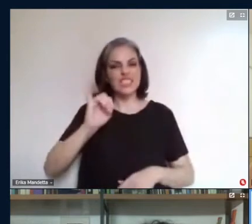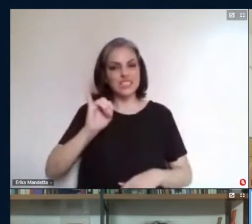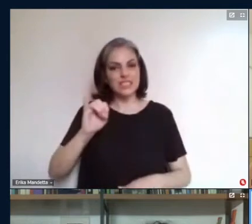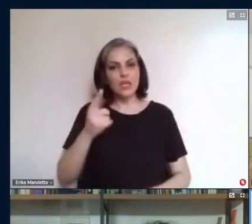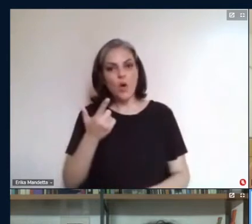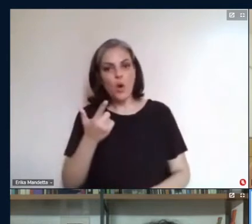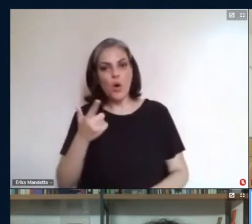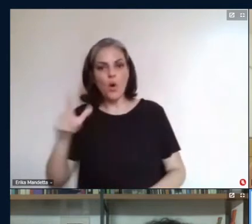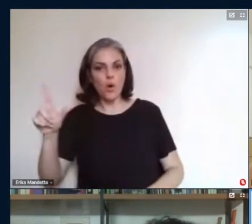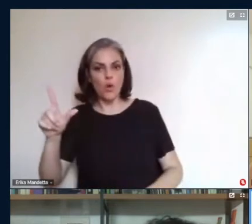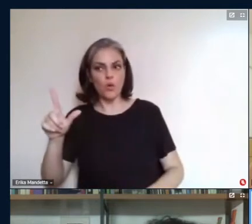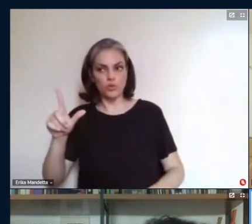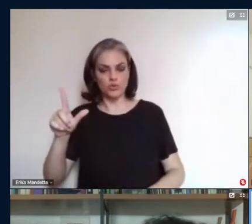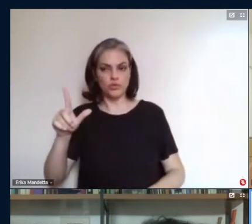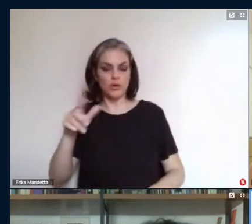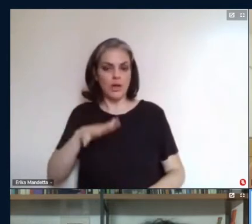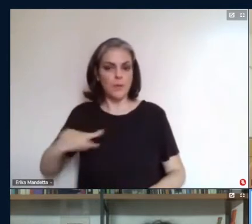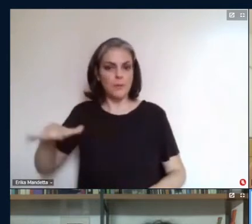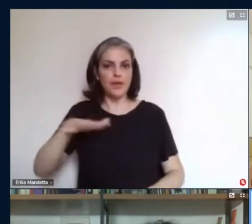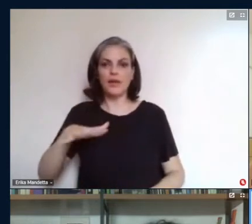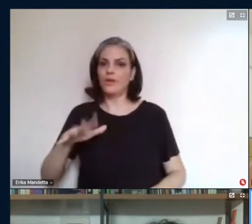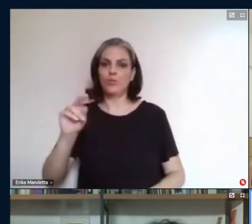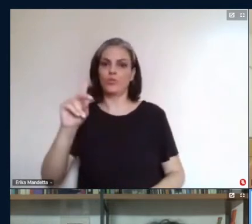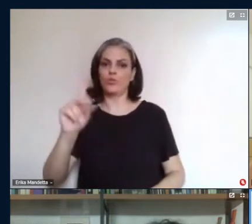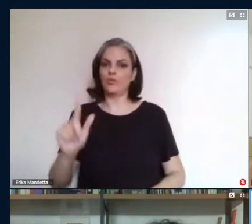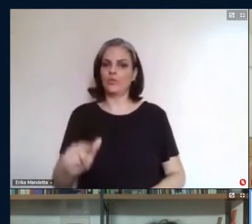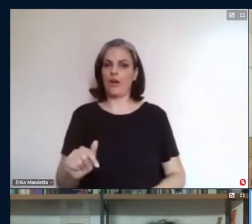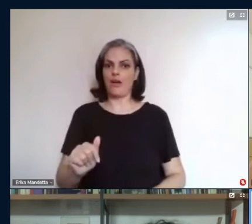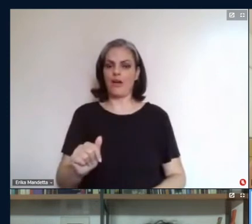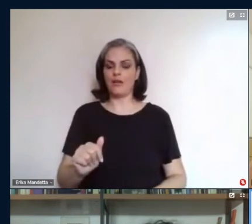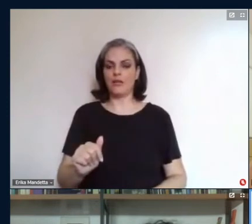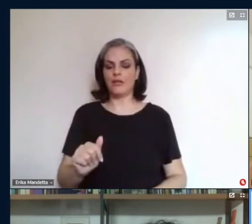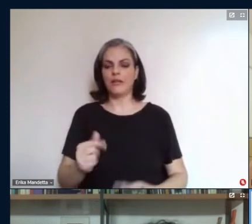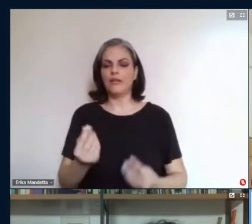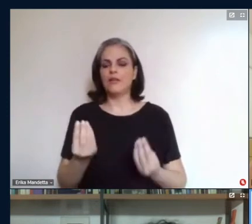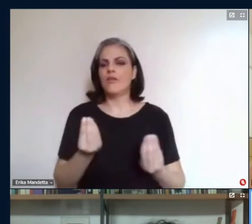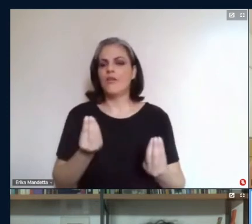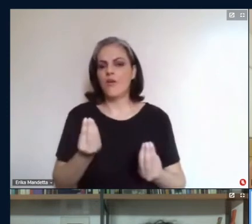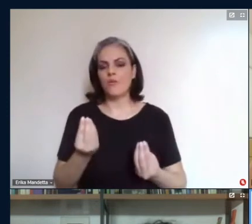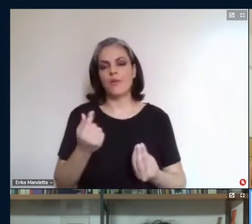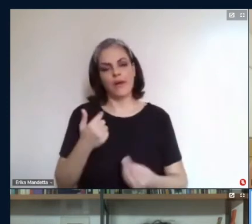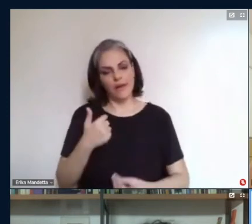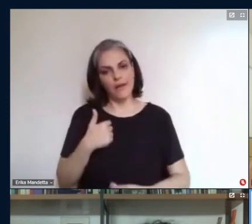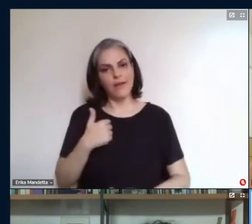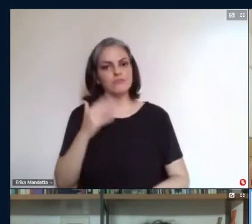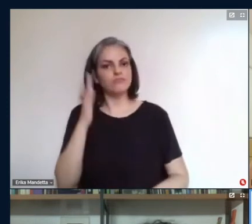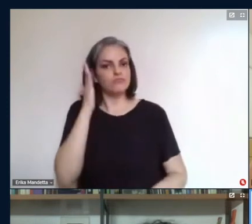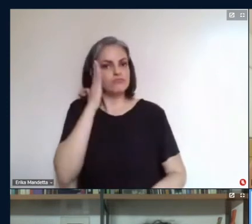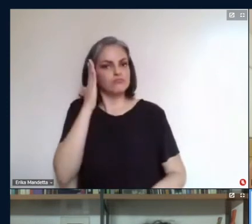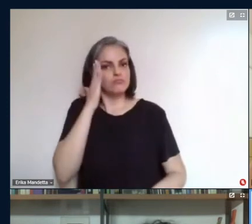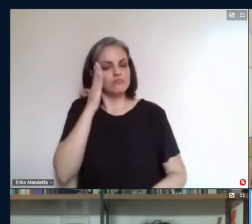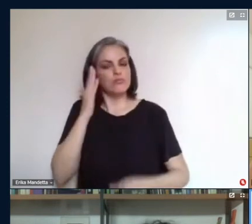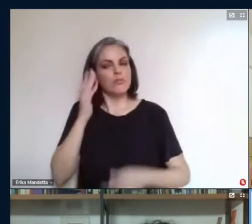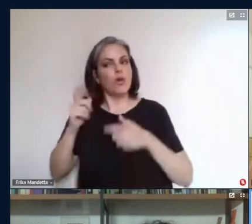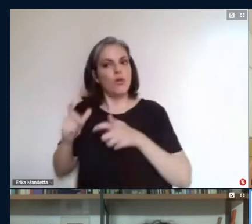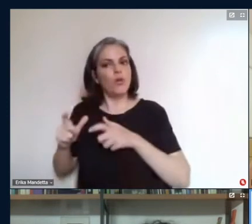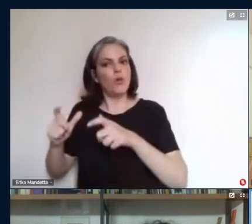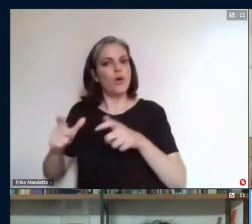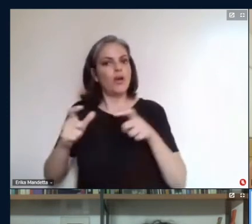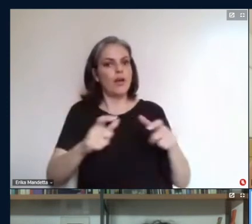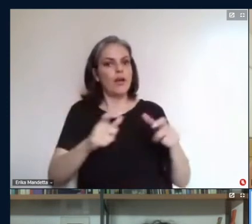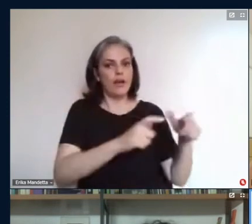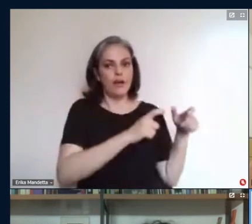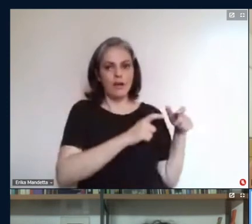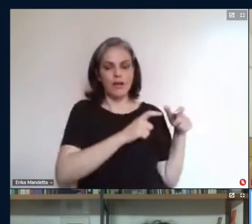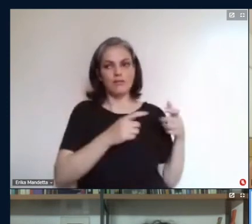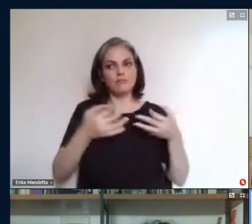situação em que não me permite fazer essas mudanças, eu consigo também me localizar de forma mais